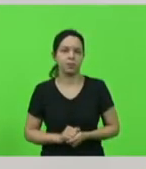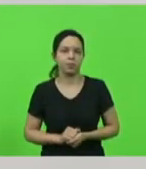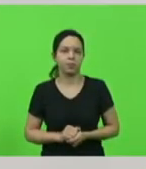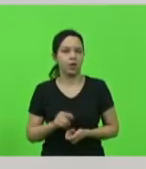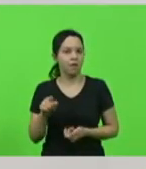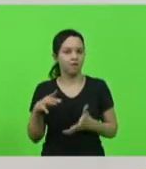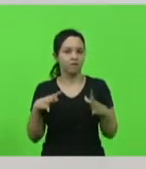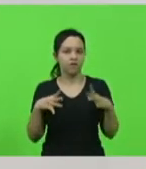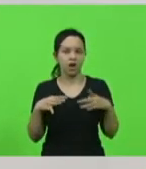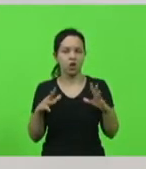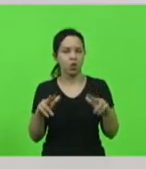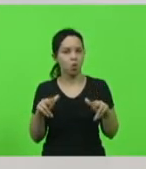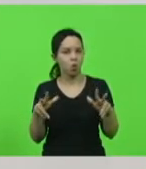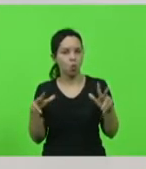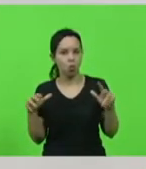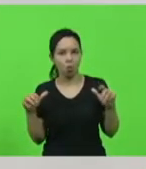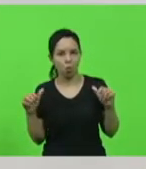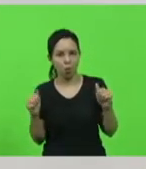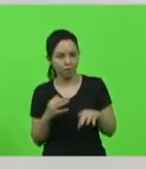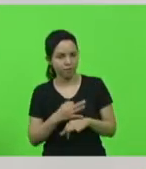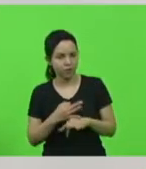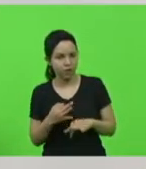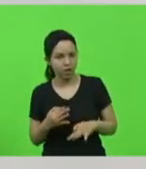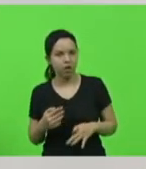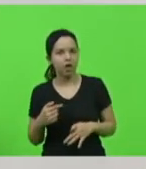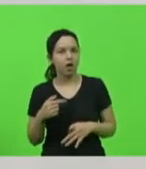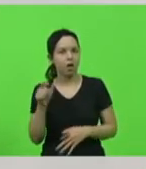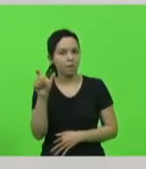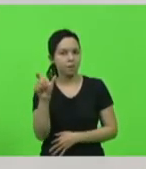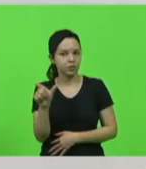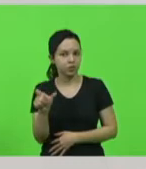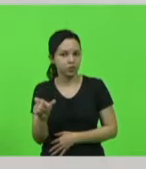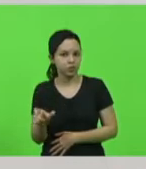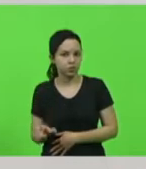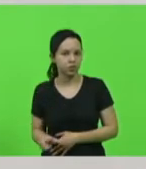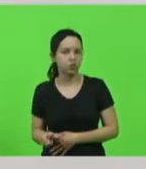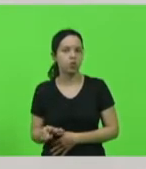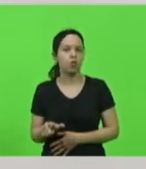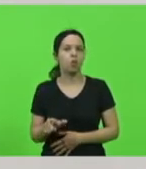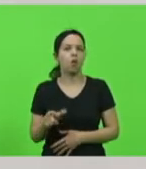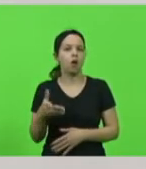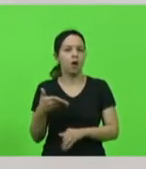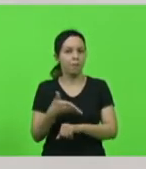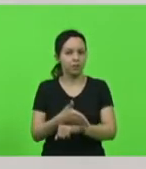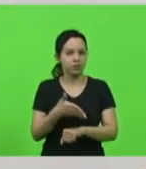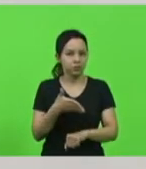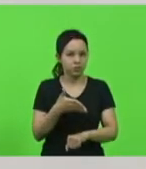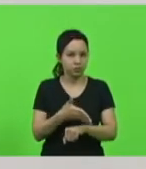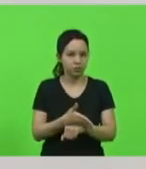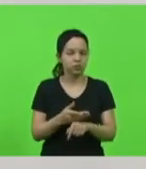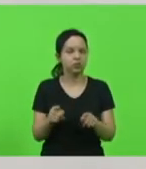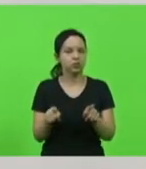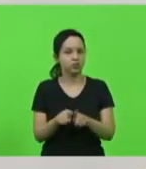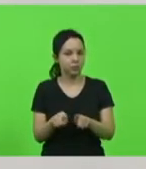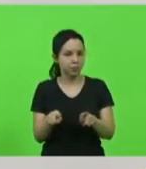férias. Então, uma pessoa que, no qual, literalmente, abraçou também a nossa causa.